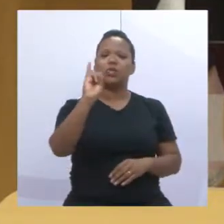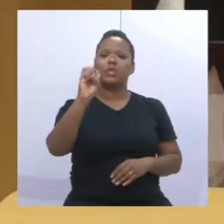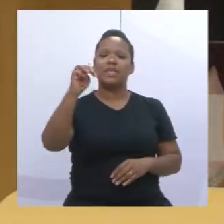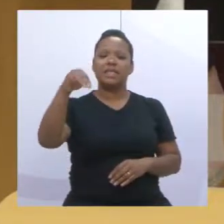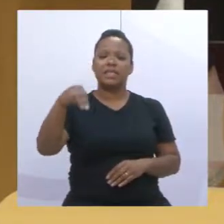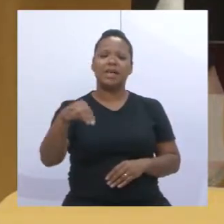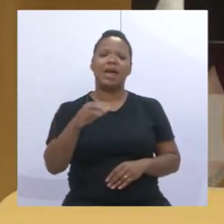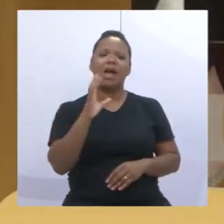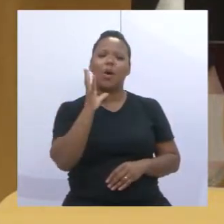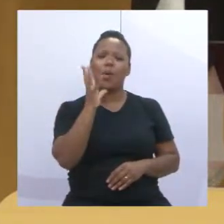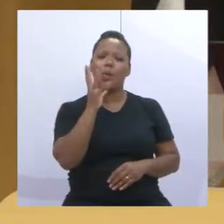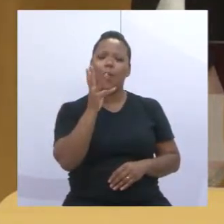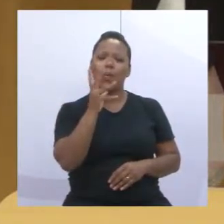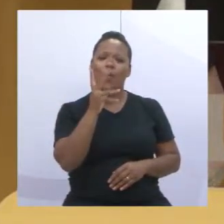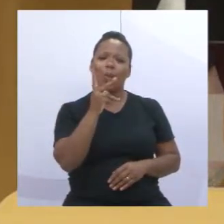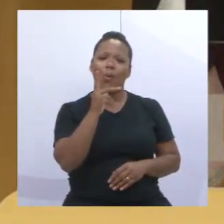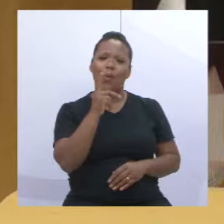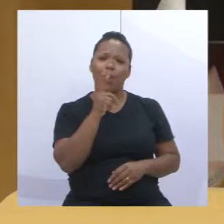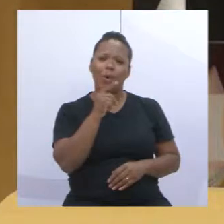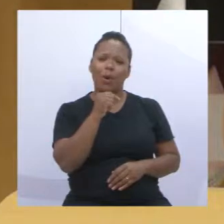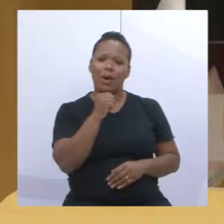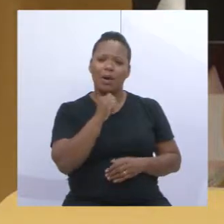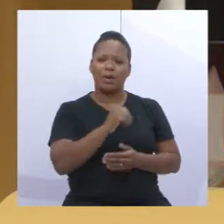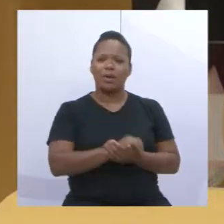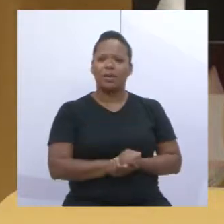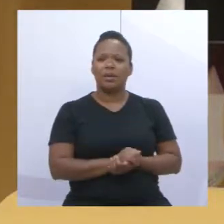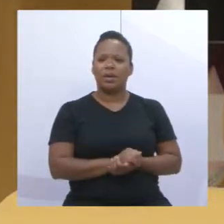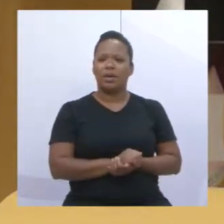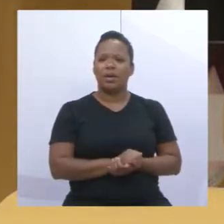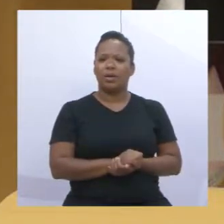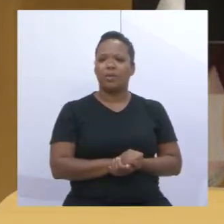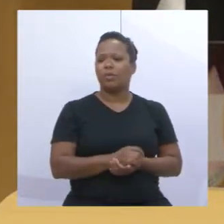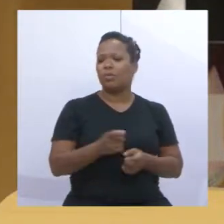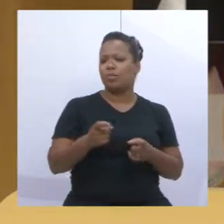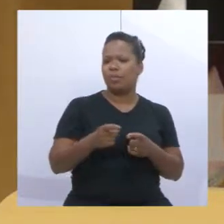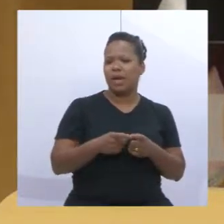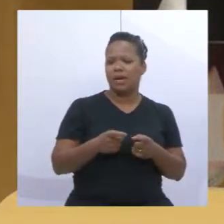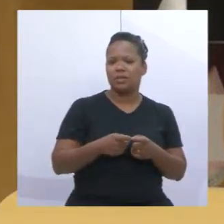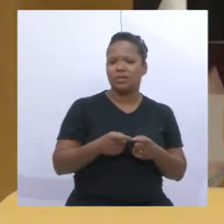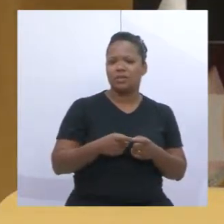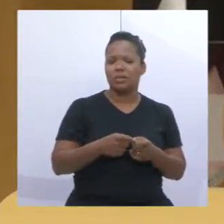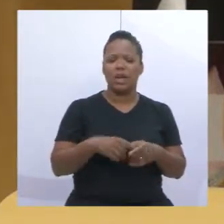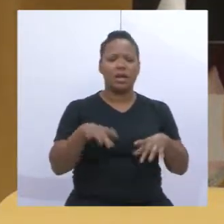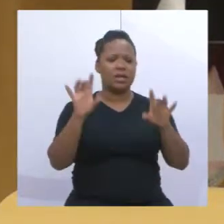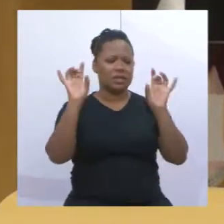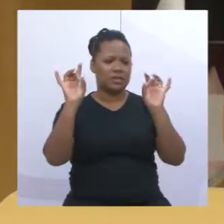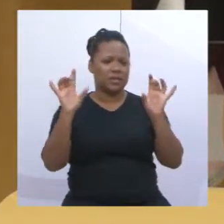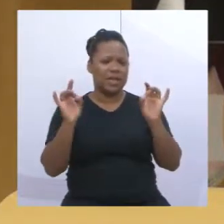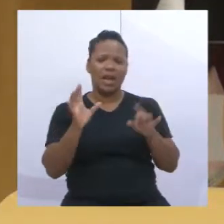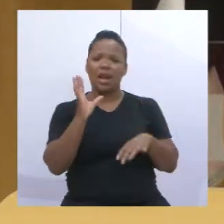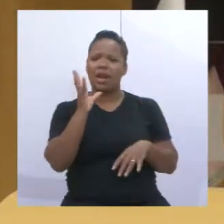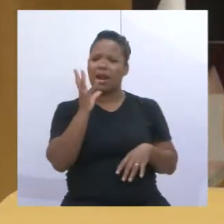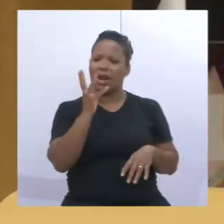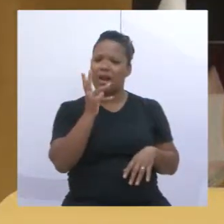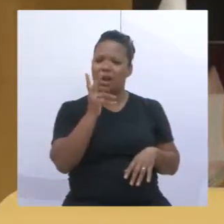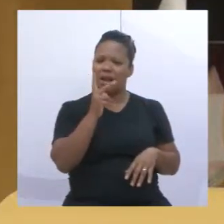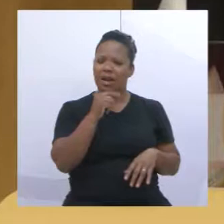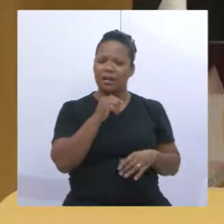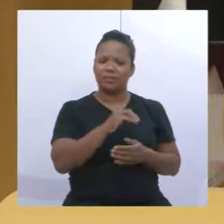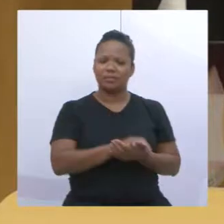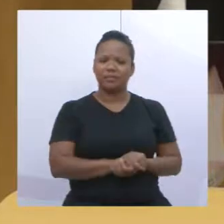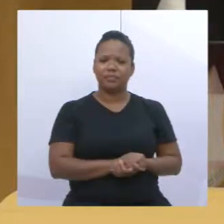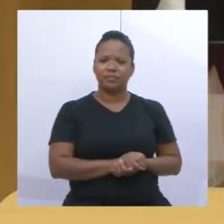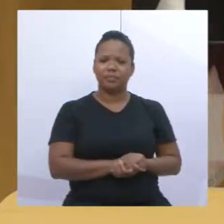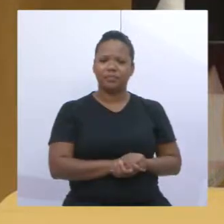muito tempo por uma consulta, seja com o clínico geral, seja com um especialista, para poder